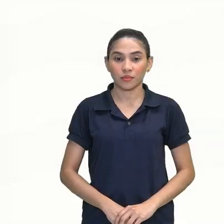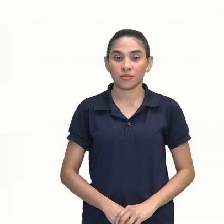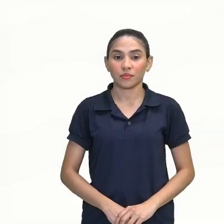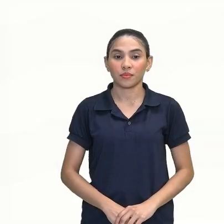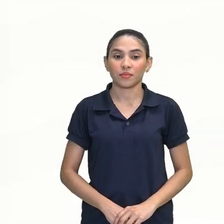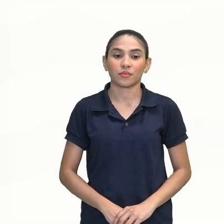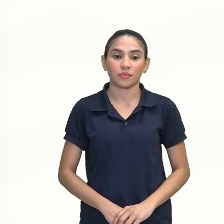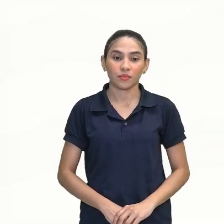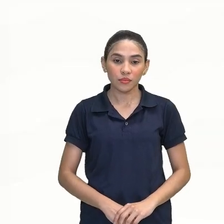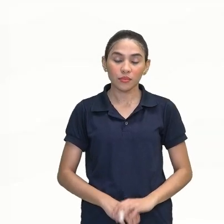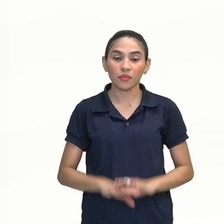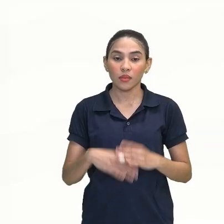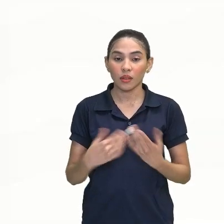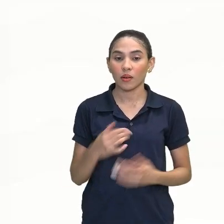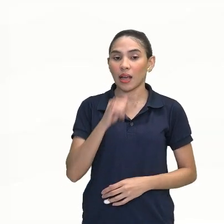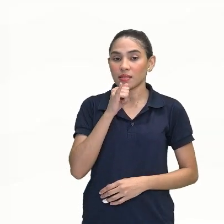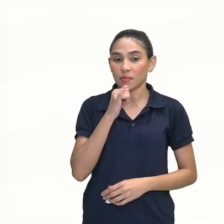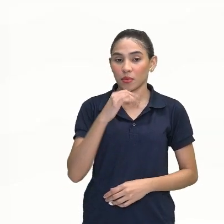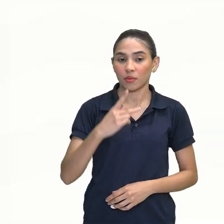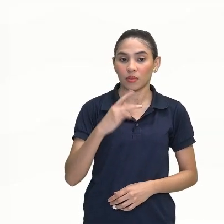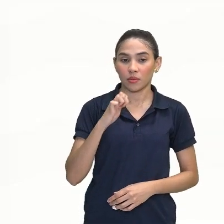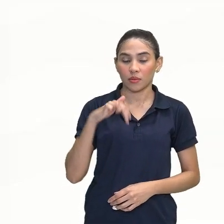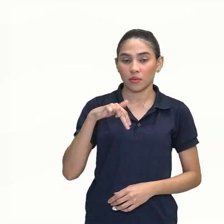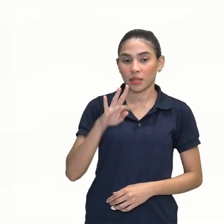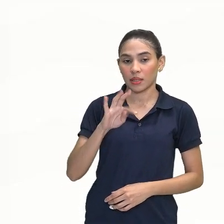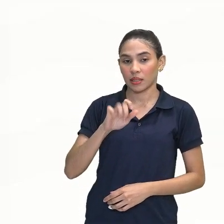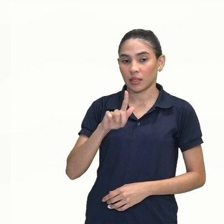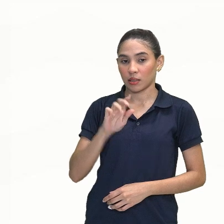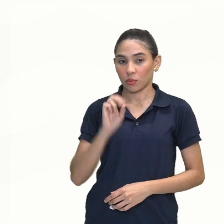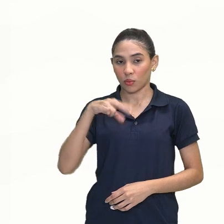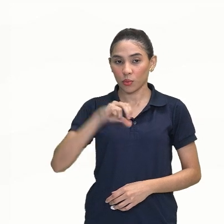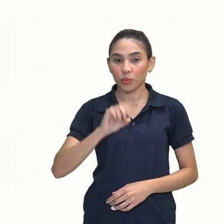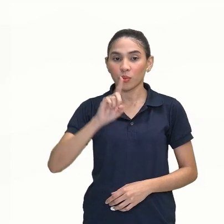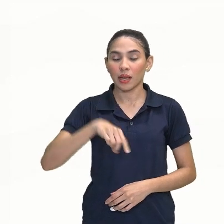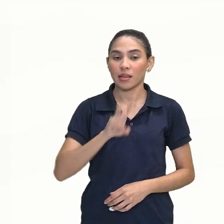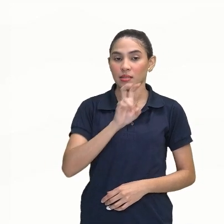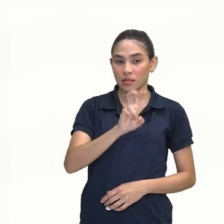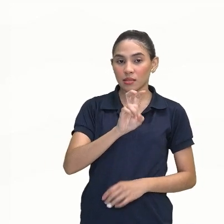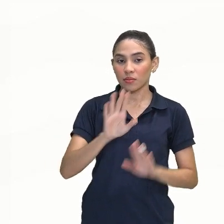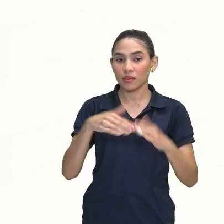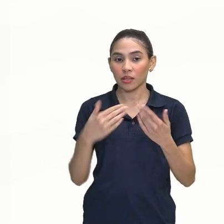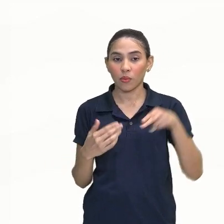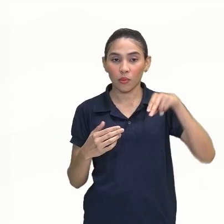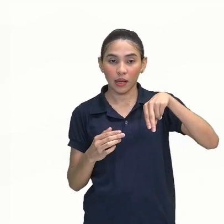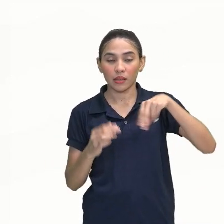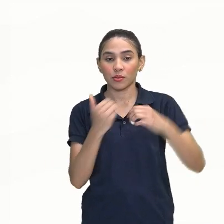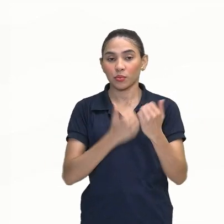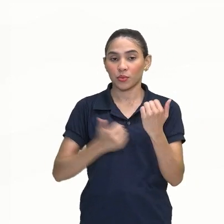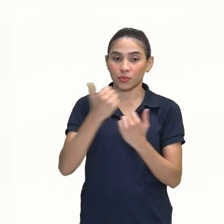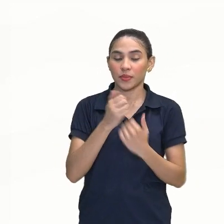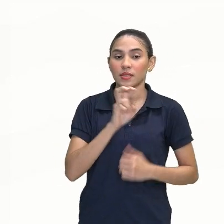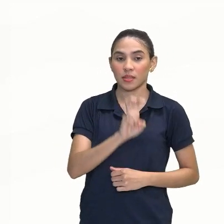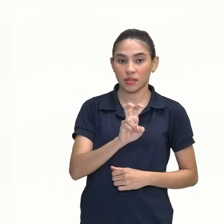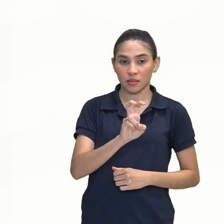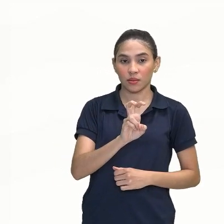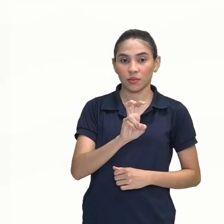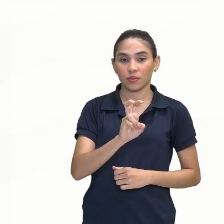é 5. 5 no lugar do n é 5.